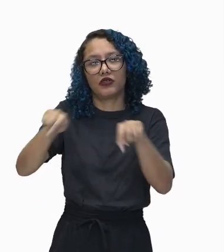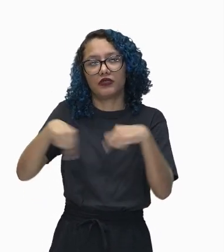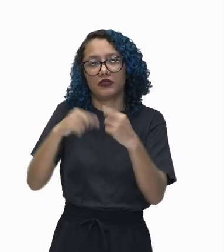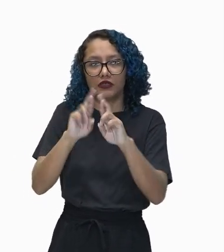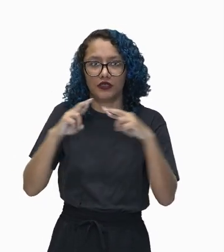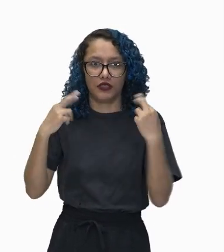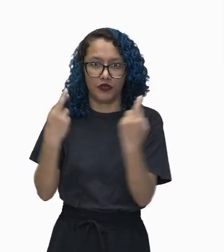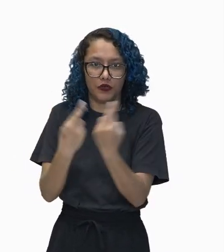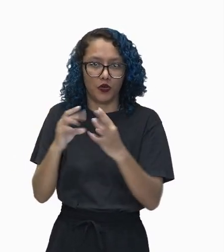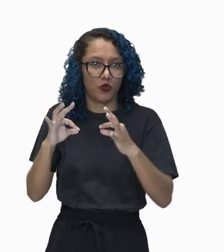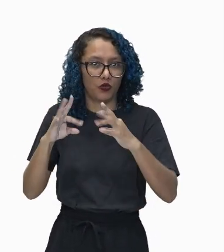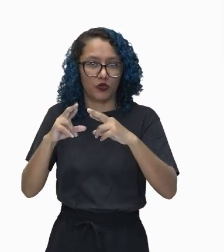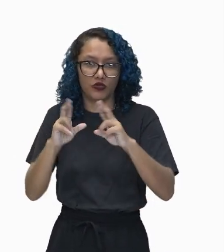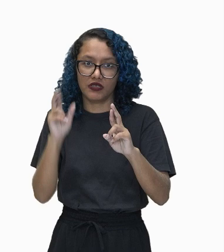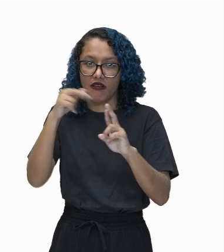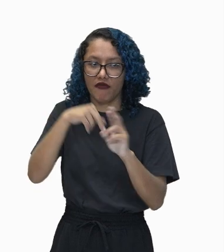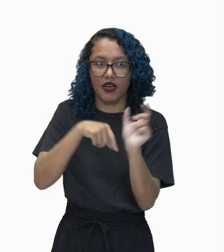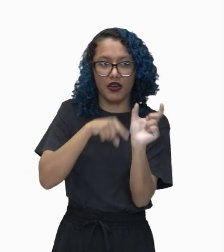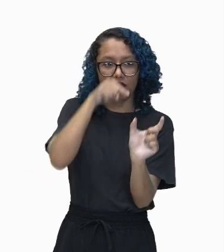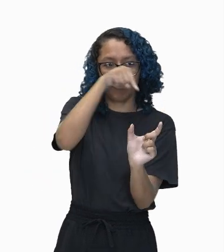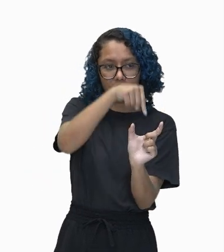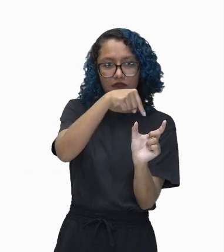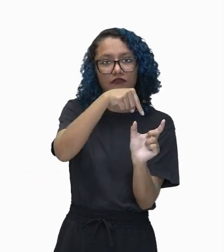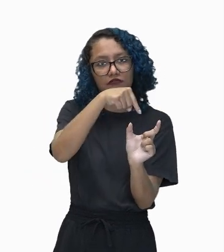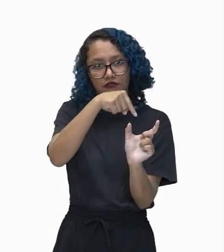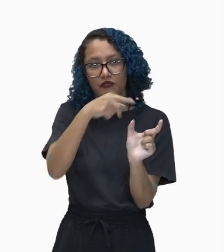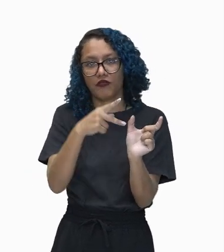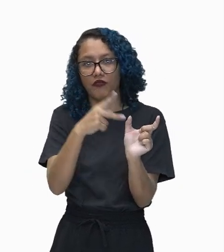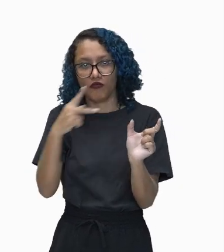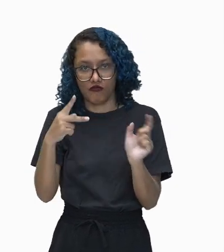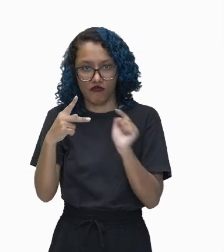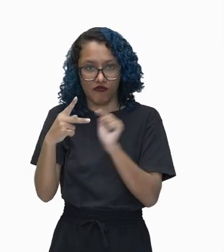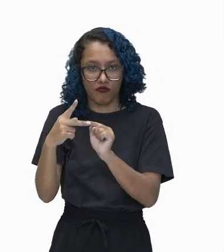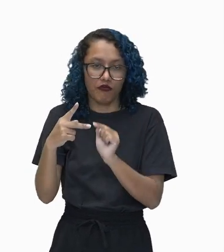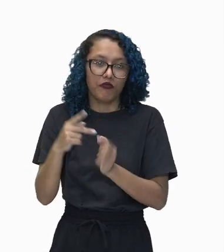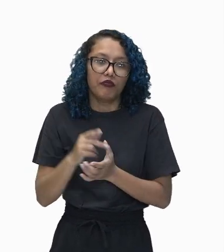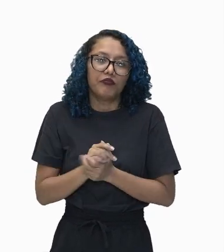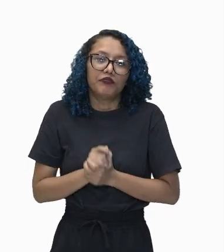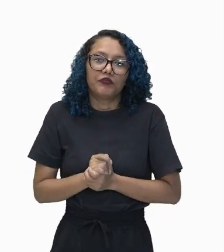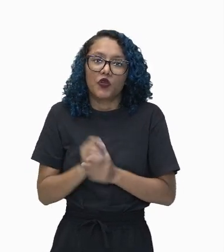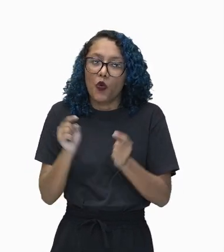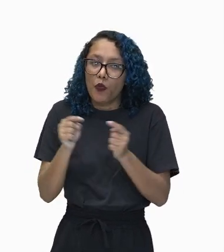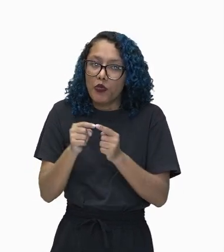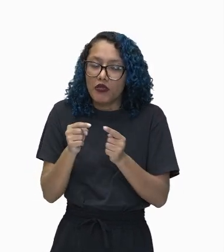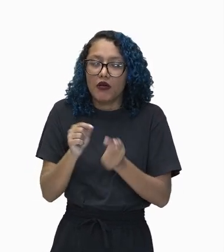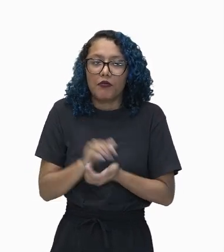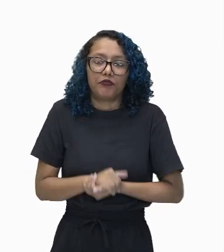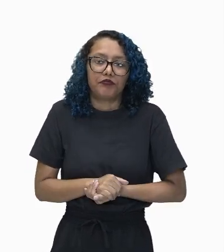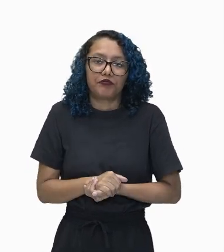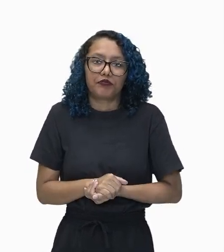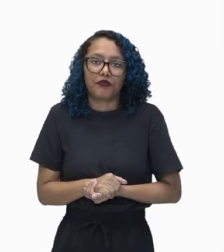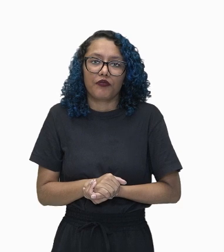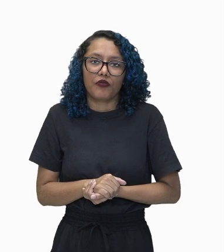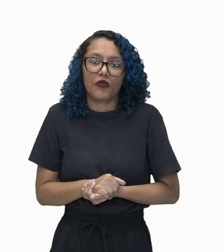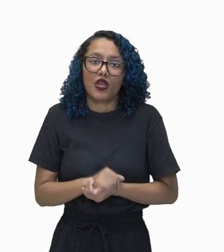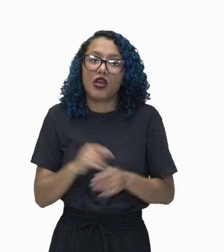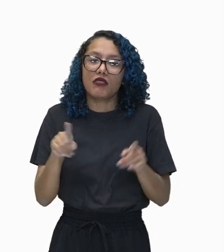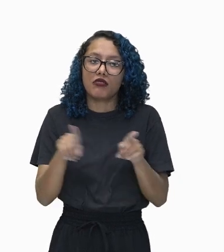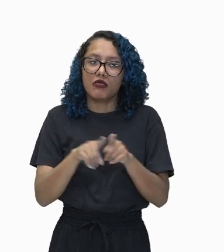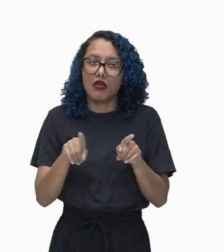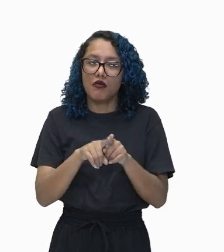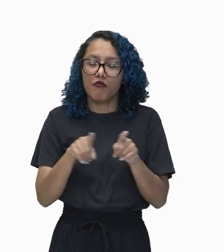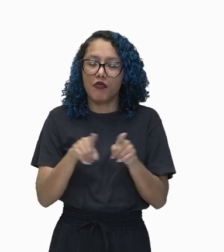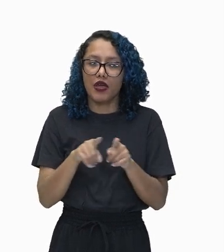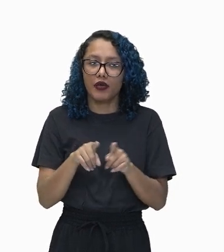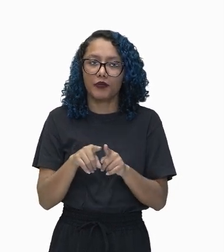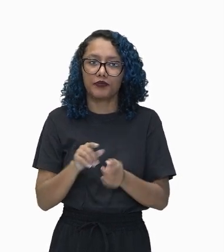sujeito, ok? Muito bem. Como é que você faz para ajudar a localizar, além dessas informações que nós passamos para